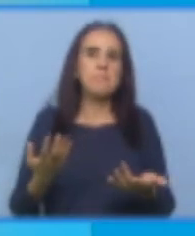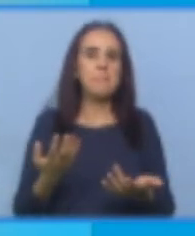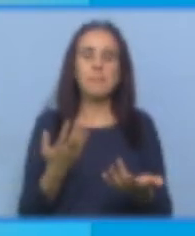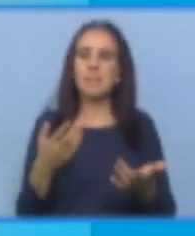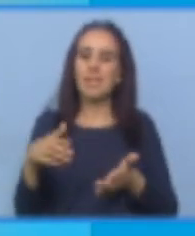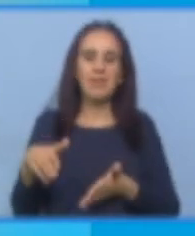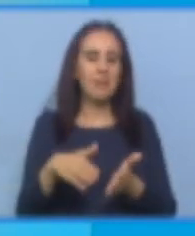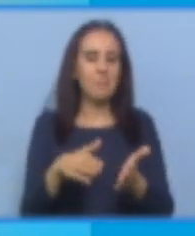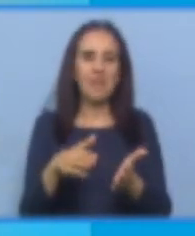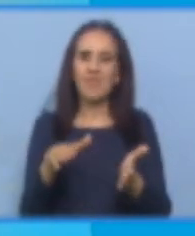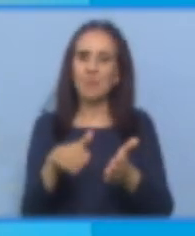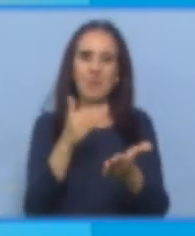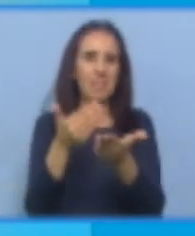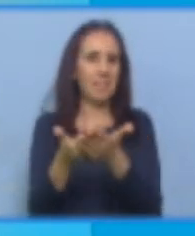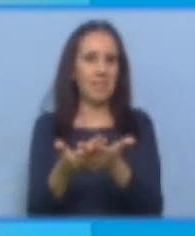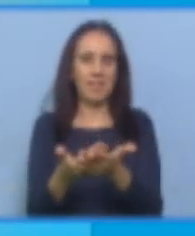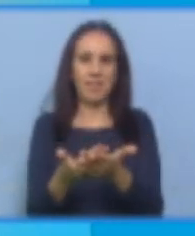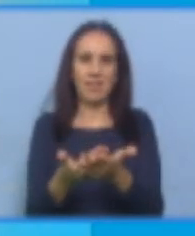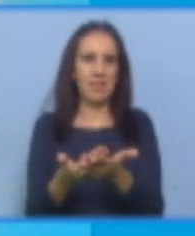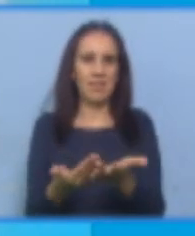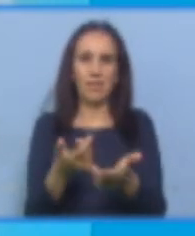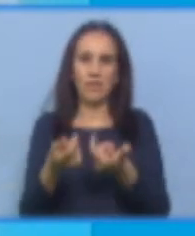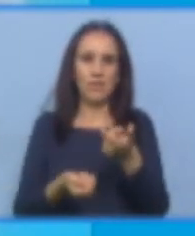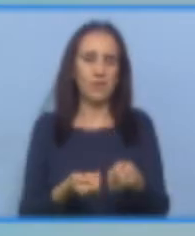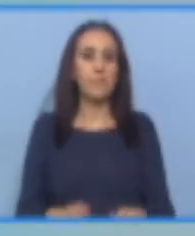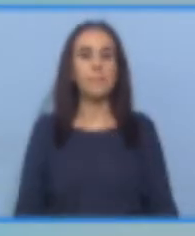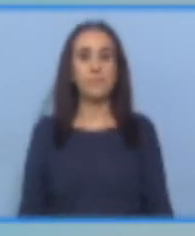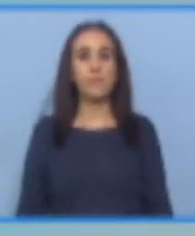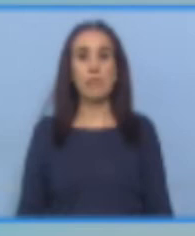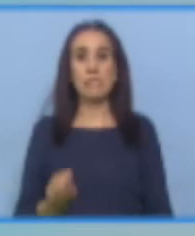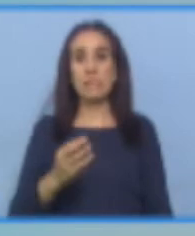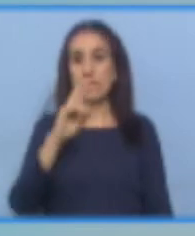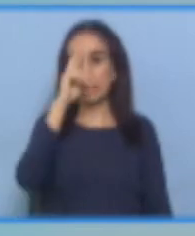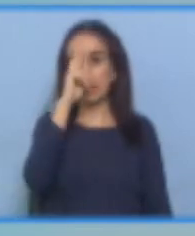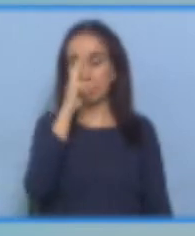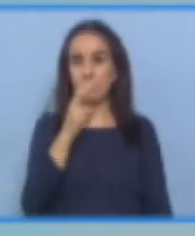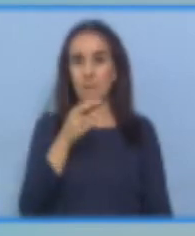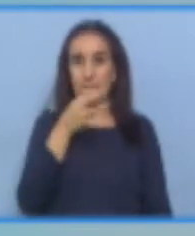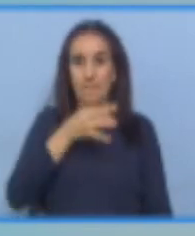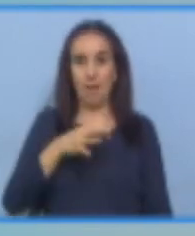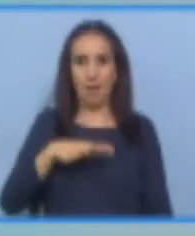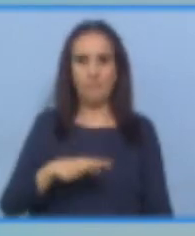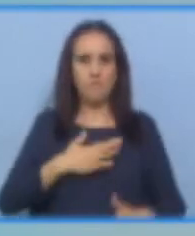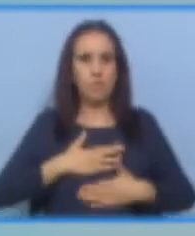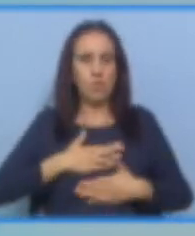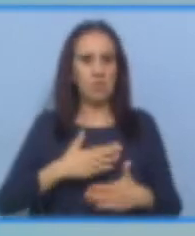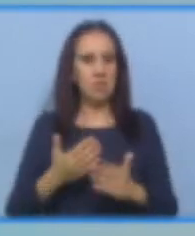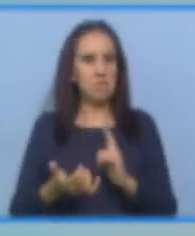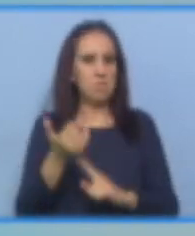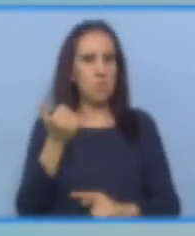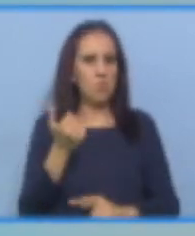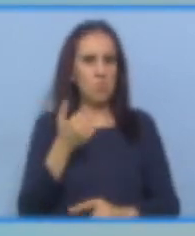é caminhando que se faz o caminho. Sim. E sobretudo existindo essa determinação e essa vontade, acredito que seja meio caminho andado para o conseguir, não